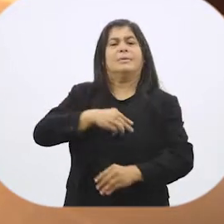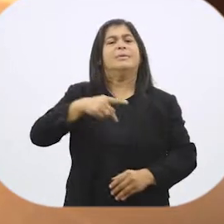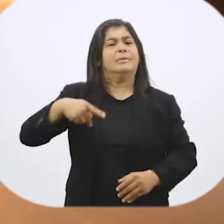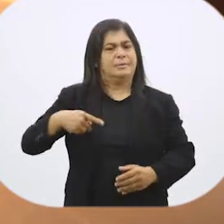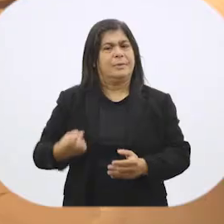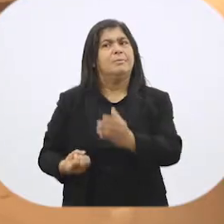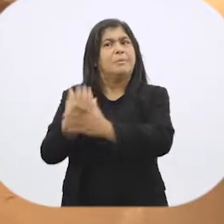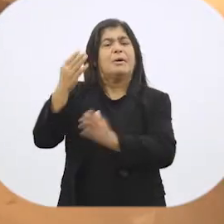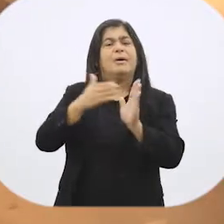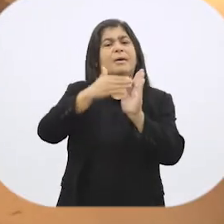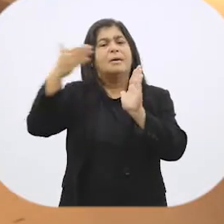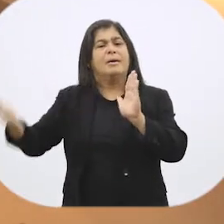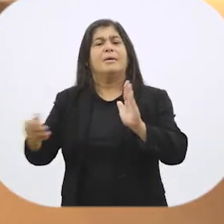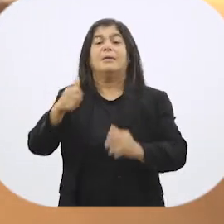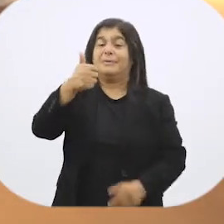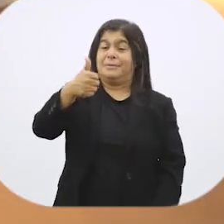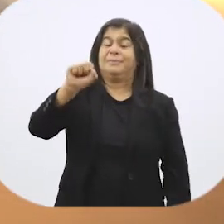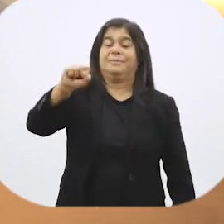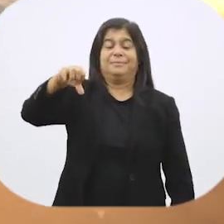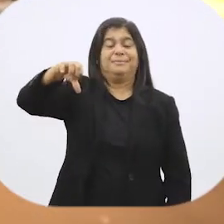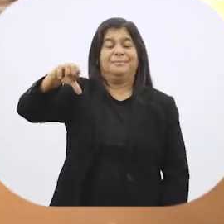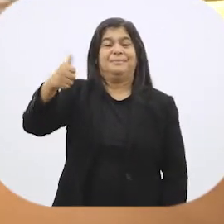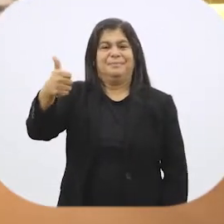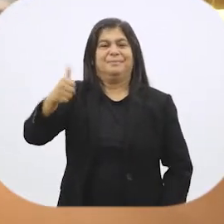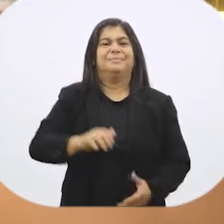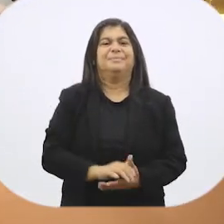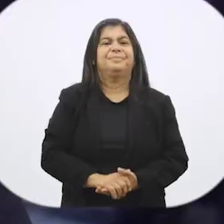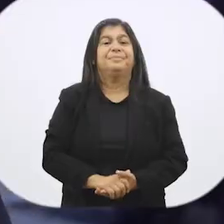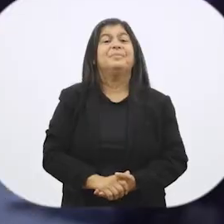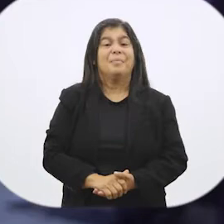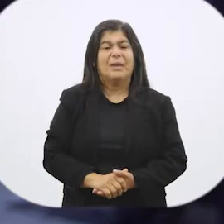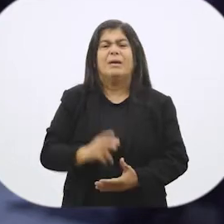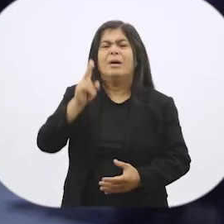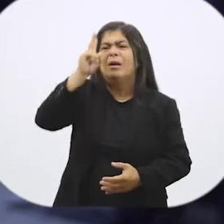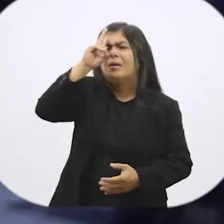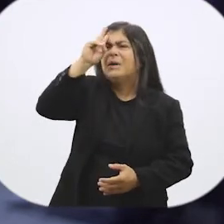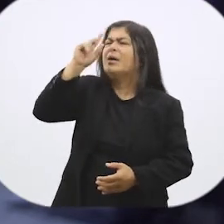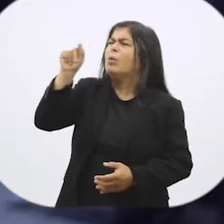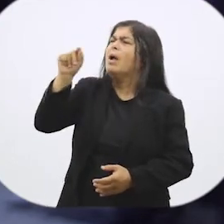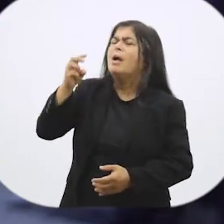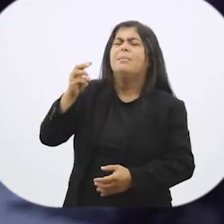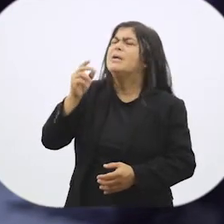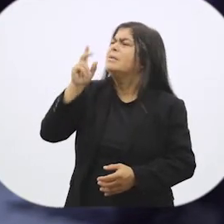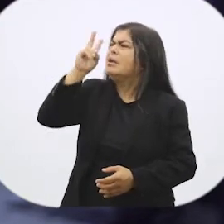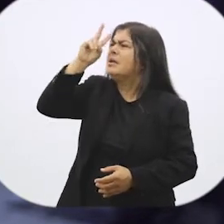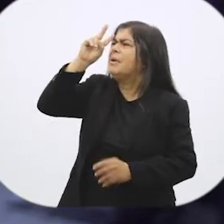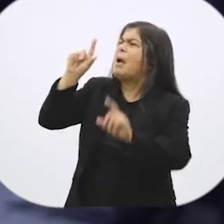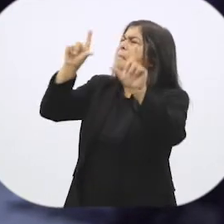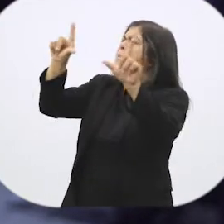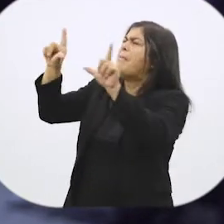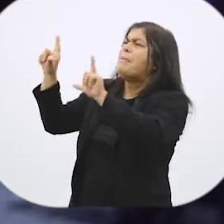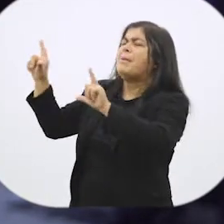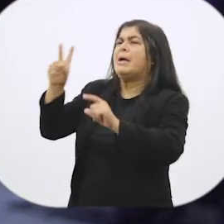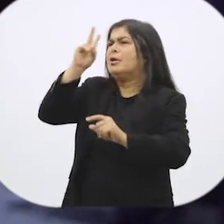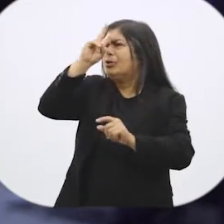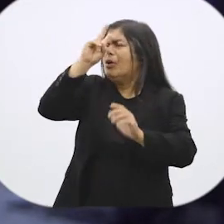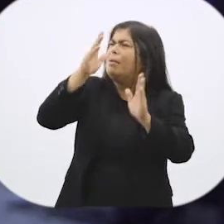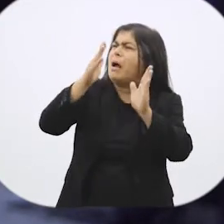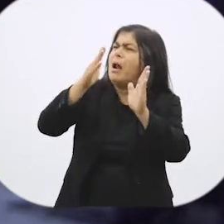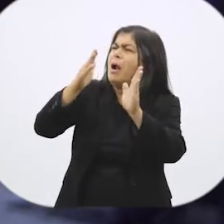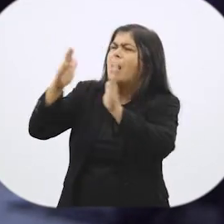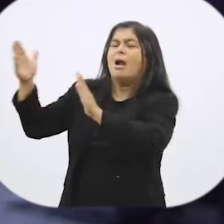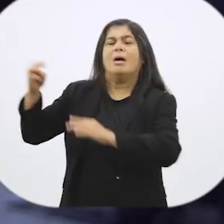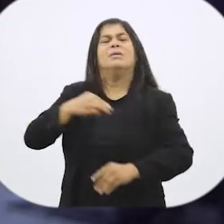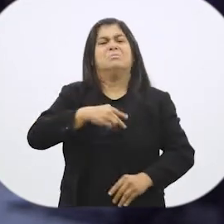instituição desde a sua criação, em 1891. Olha, o memorial ele resgata, né? Ele traz a história da